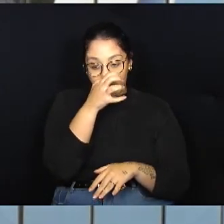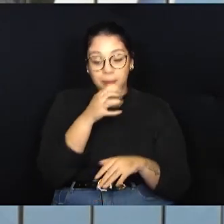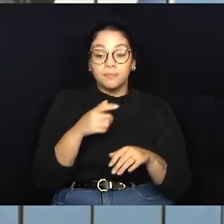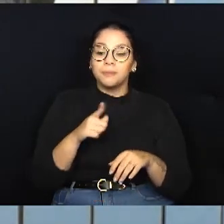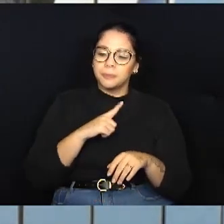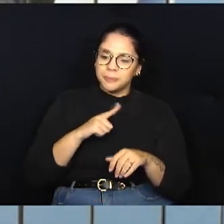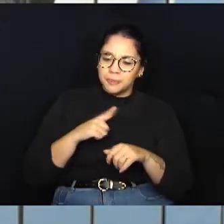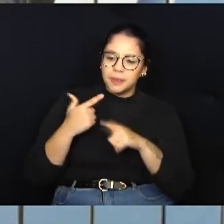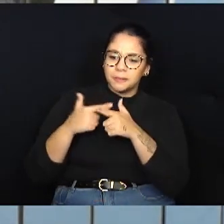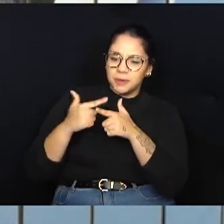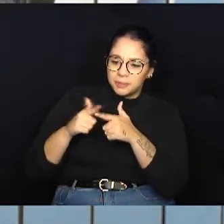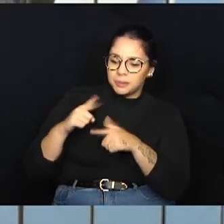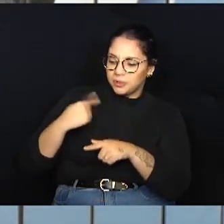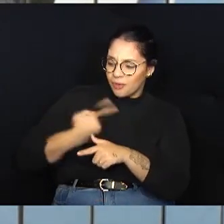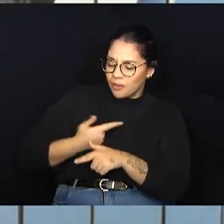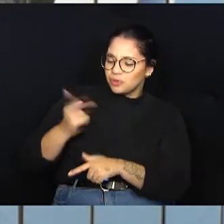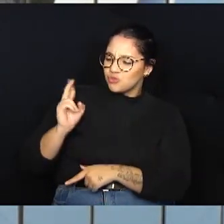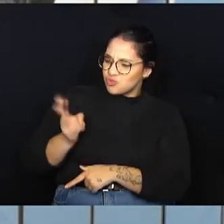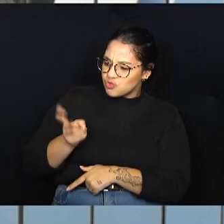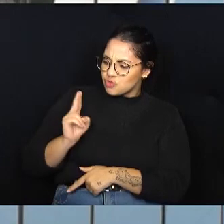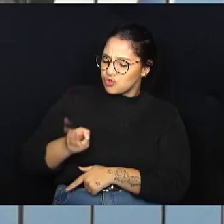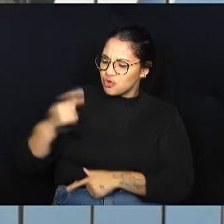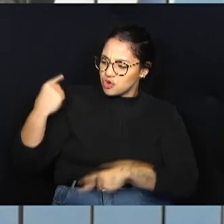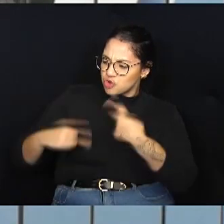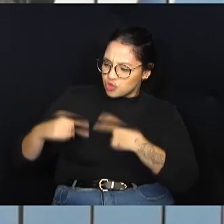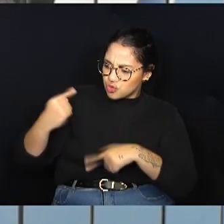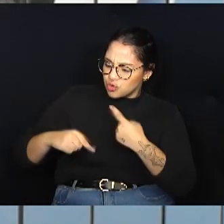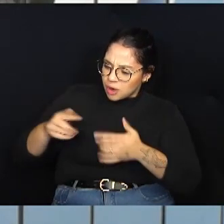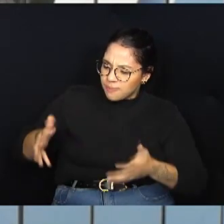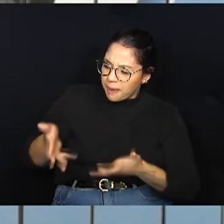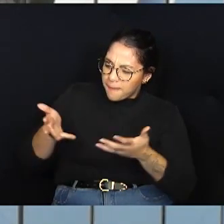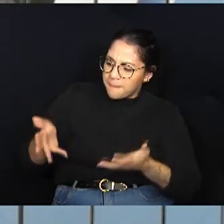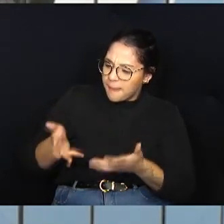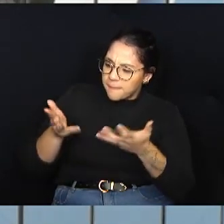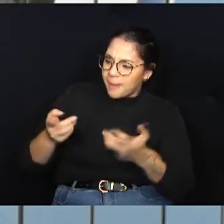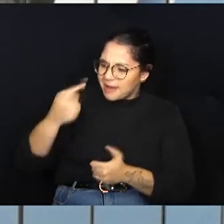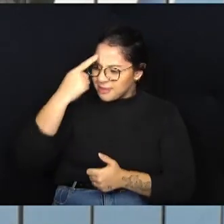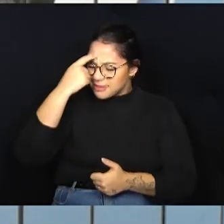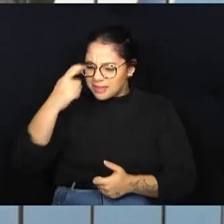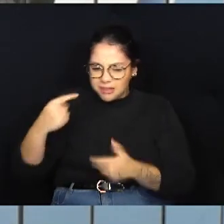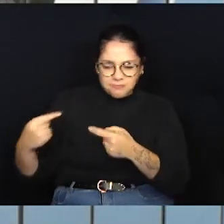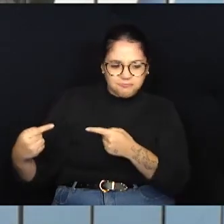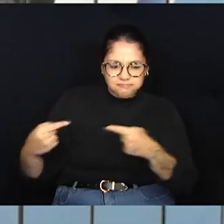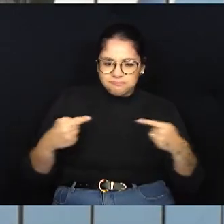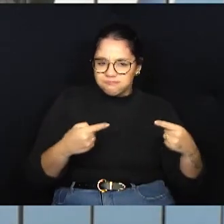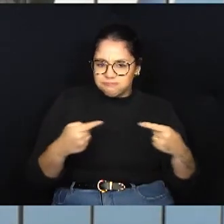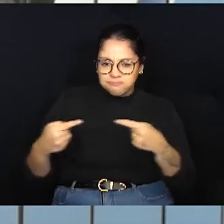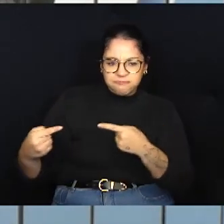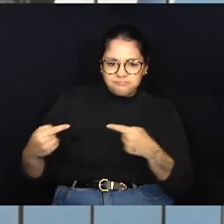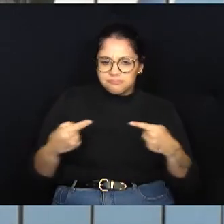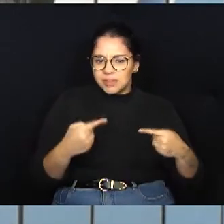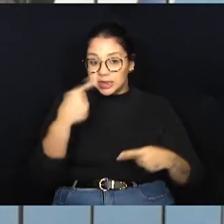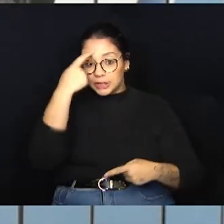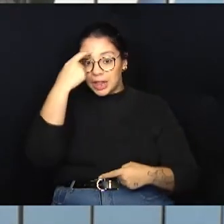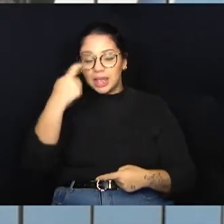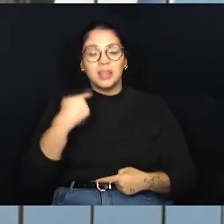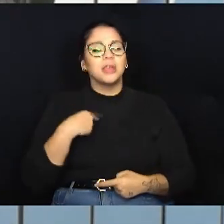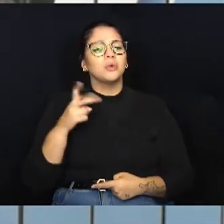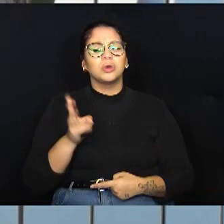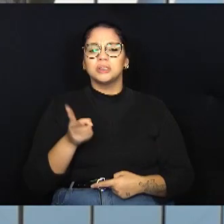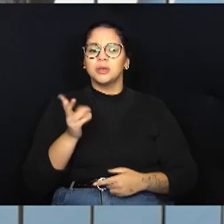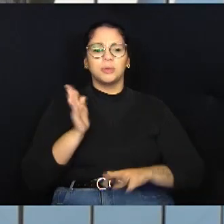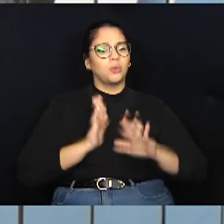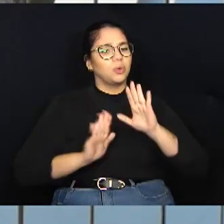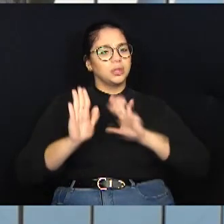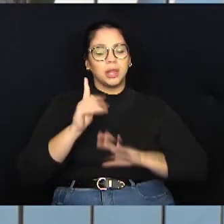a gente continuou produzindo, discutindo, fomentando as ideias, embate, sempre no campo das ideias. Eu sempre tomei esse cuidado. Nunca, em